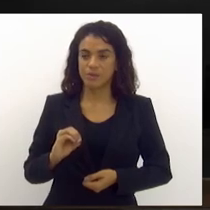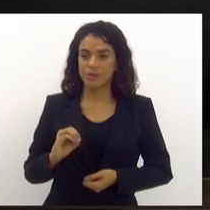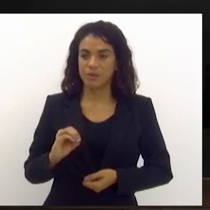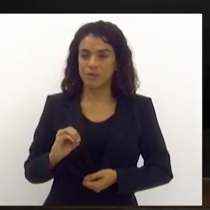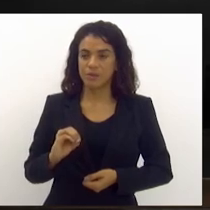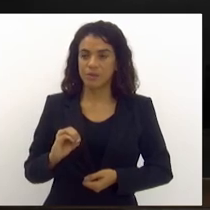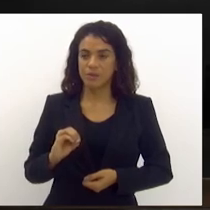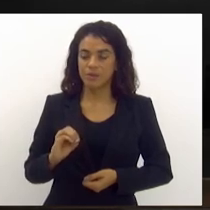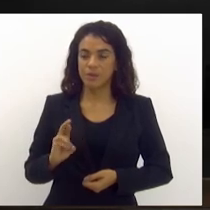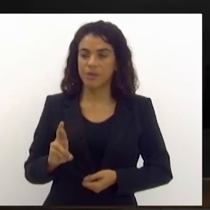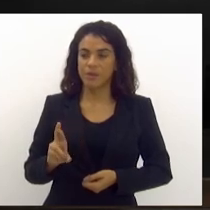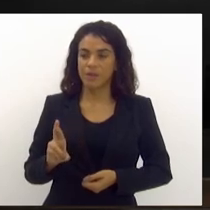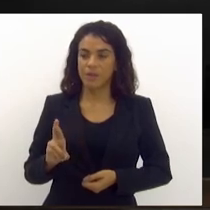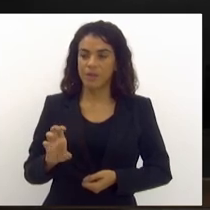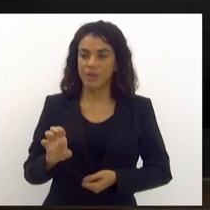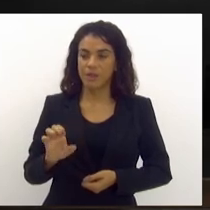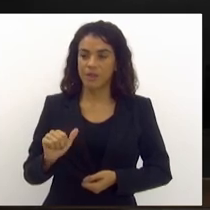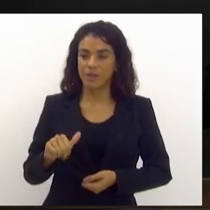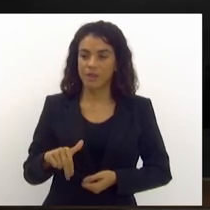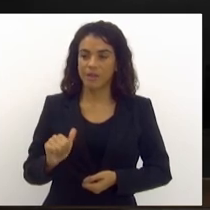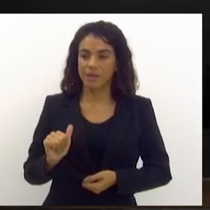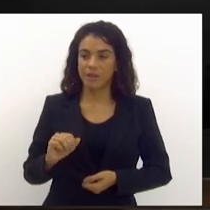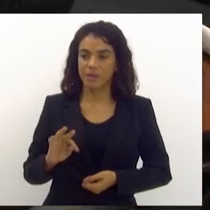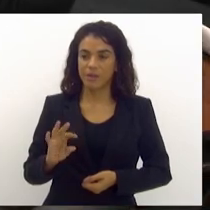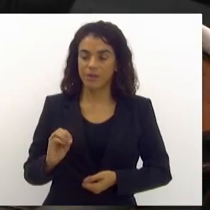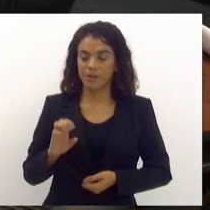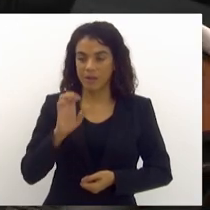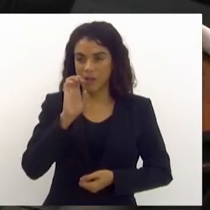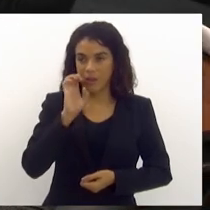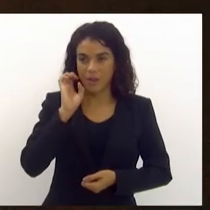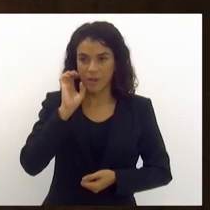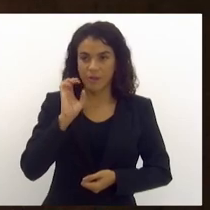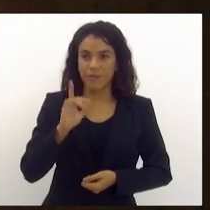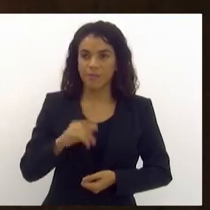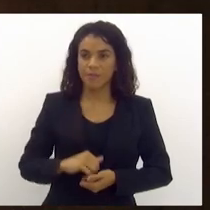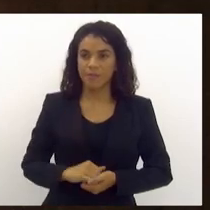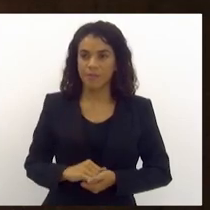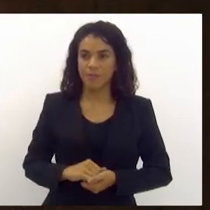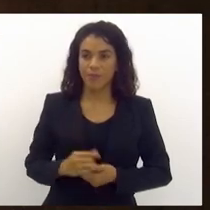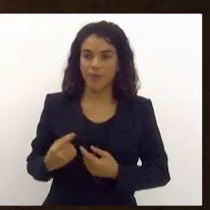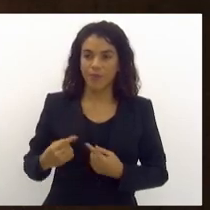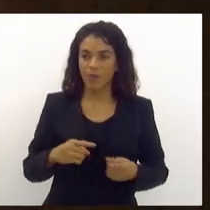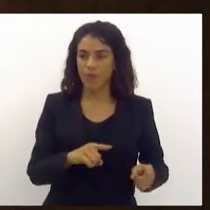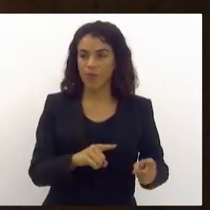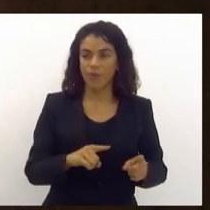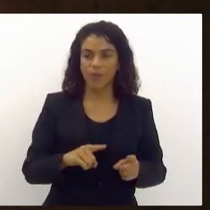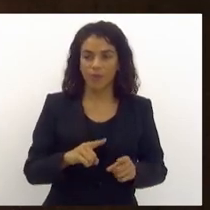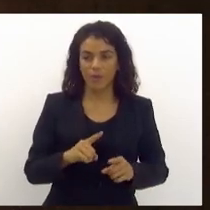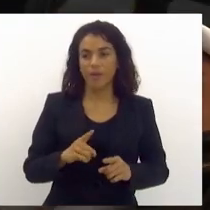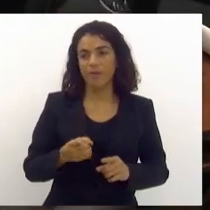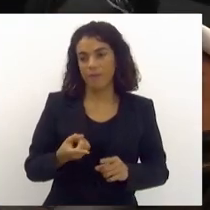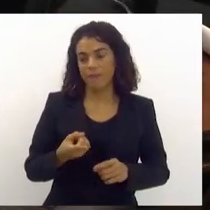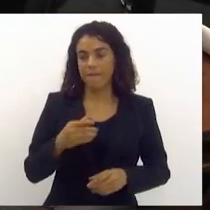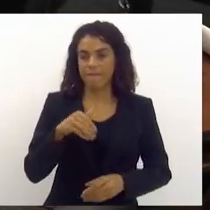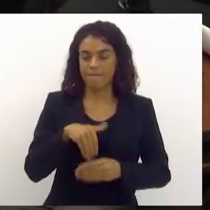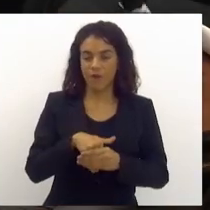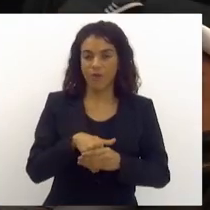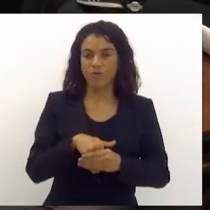deputado Renato Machado, deputada Érica. Presidente, encaminho o voto contrário da bancada do PT.